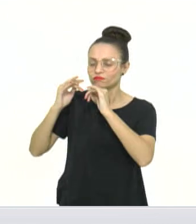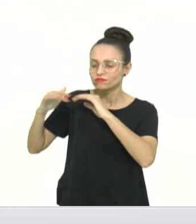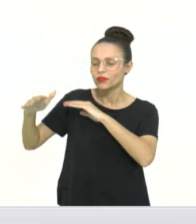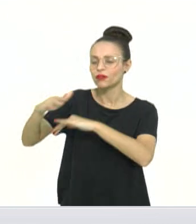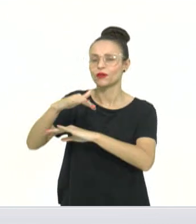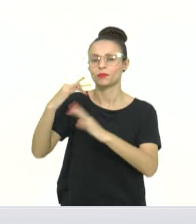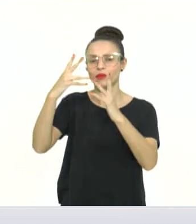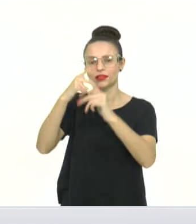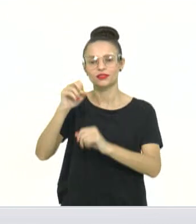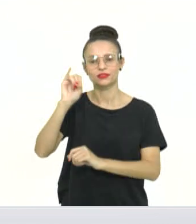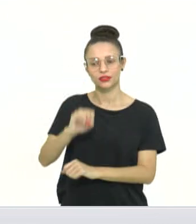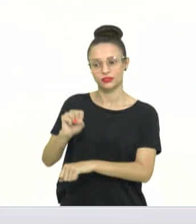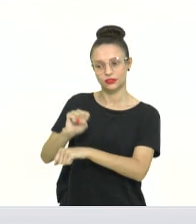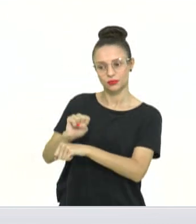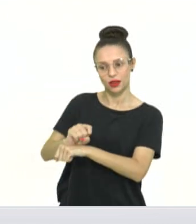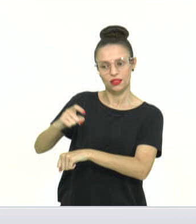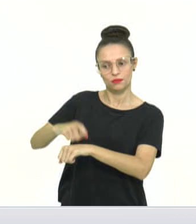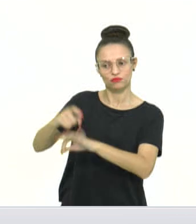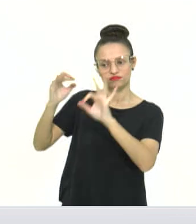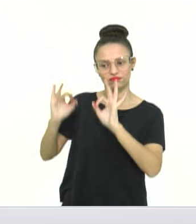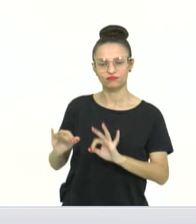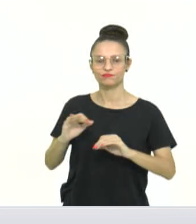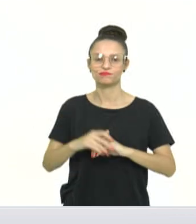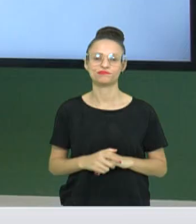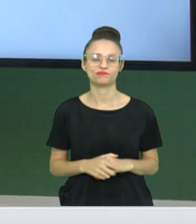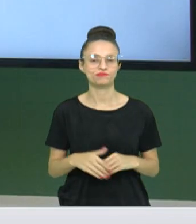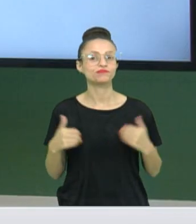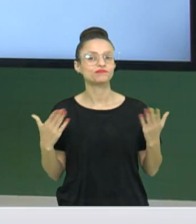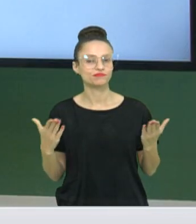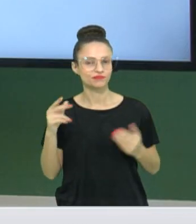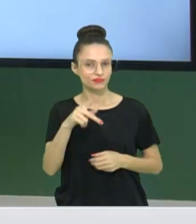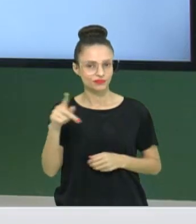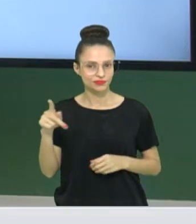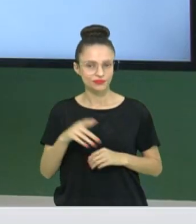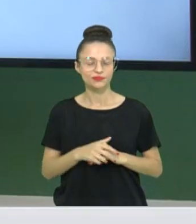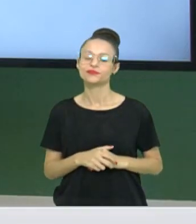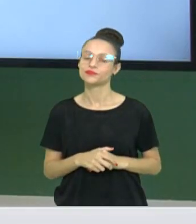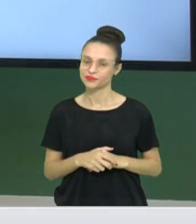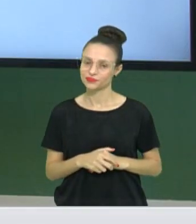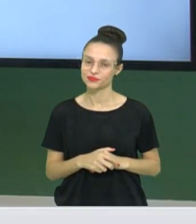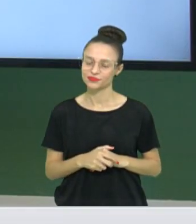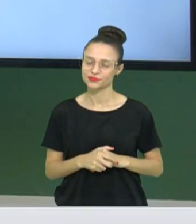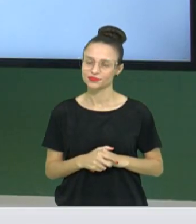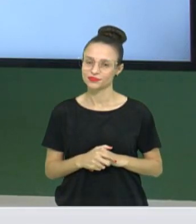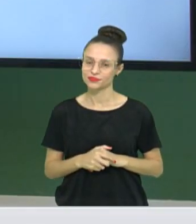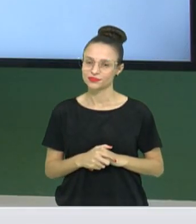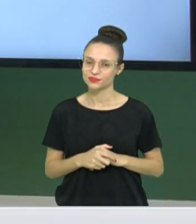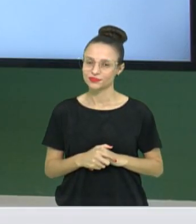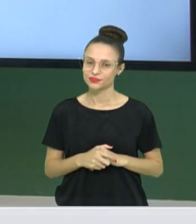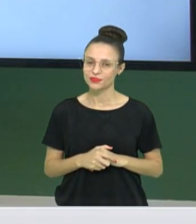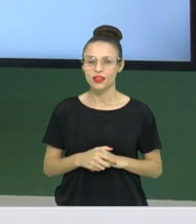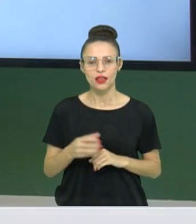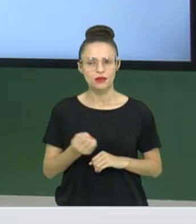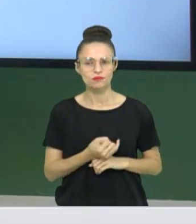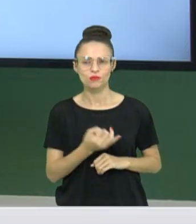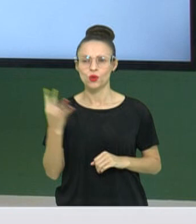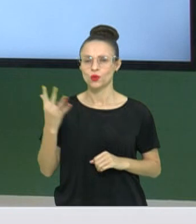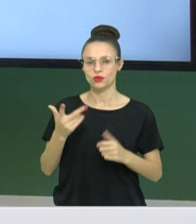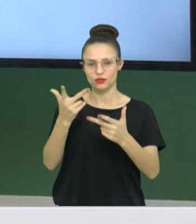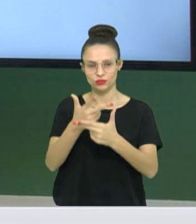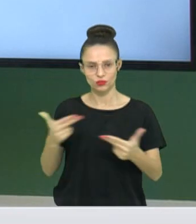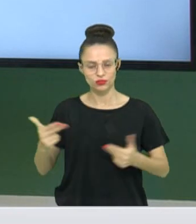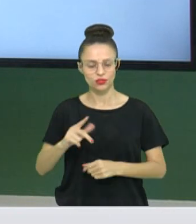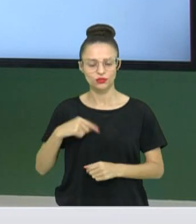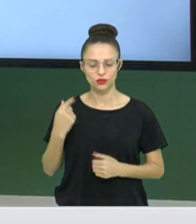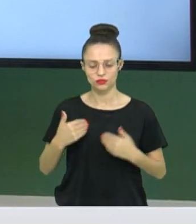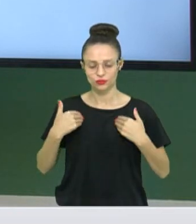que terá se for colhida no tempo certo. E aí, professora? E aí que para muitas coisas,